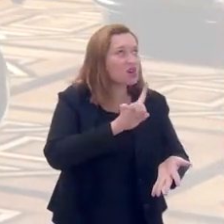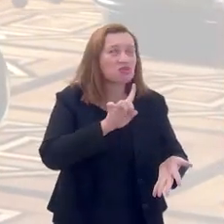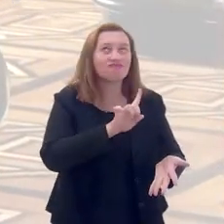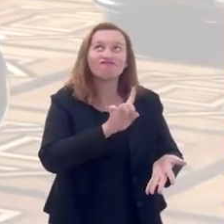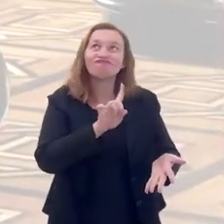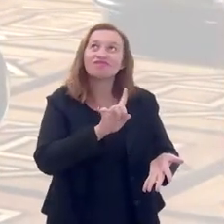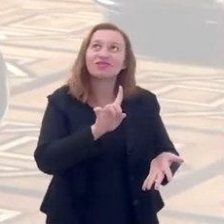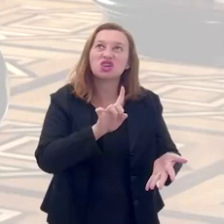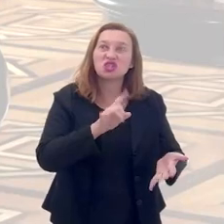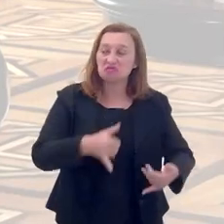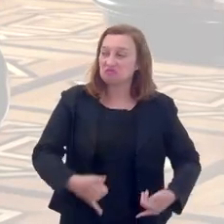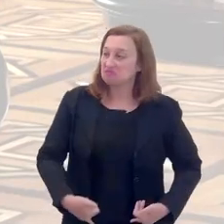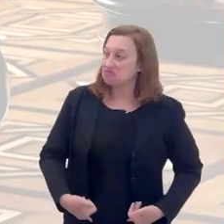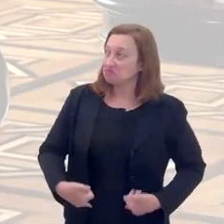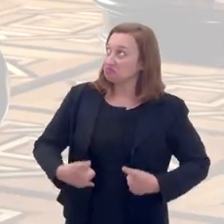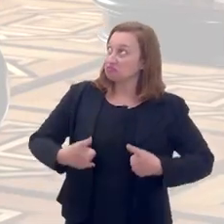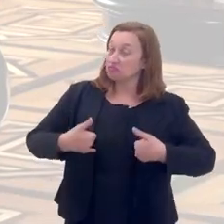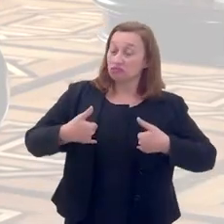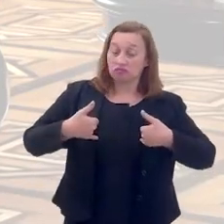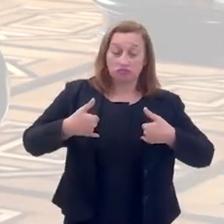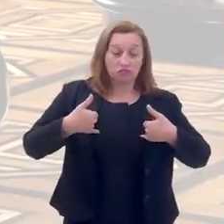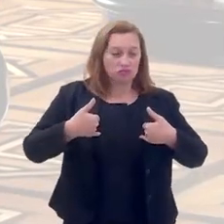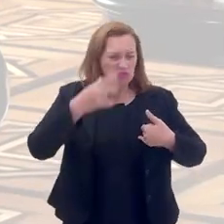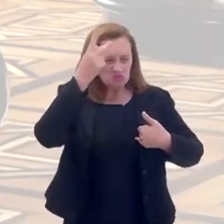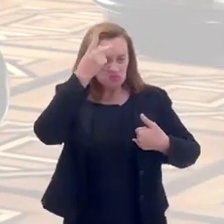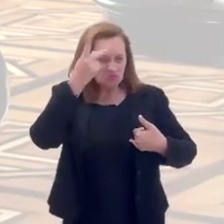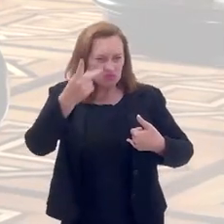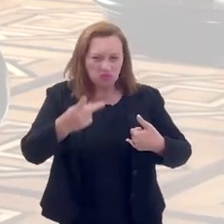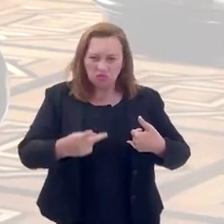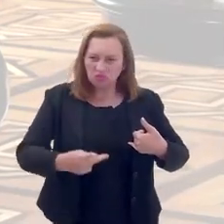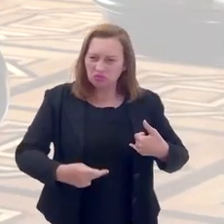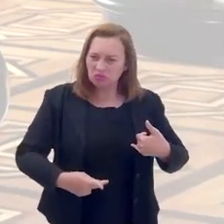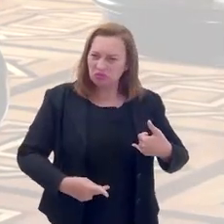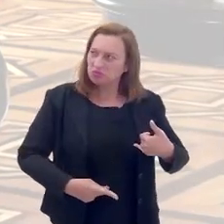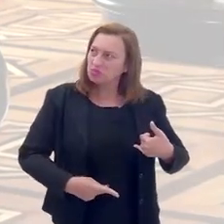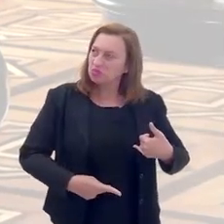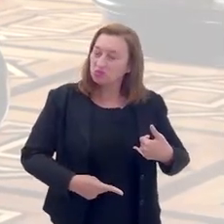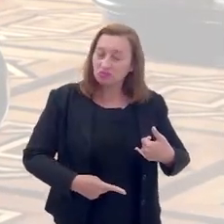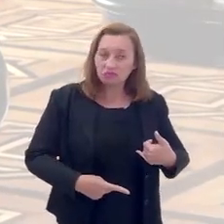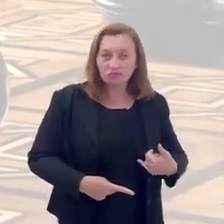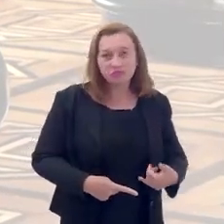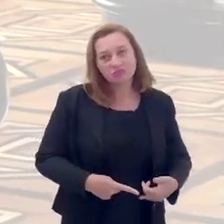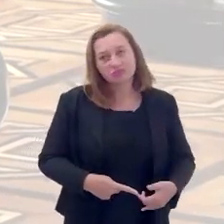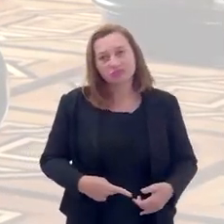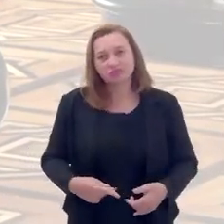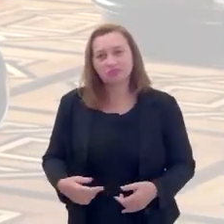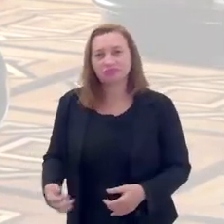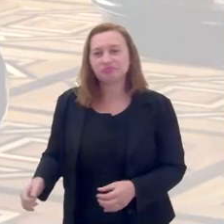o orgulho tomou conta do meu ser